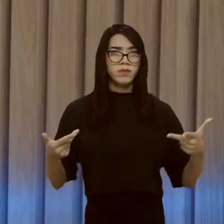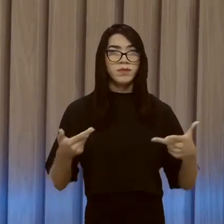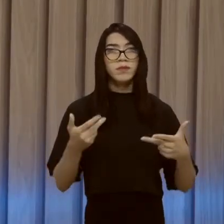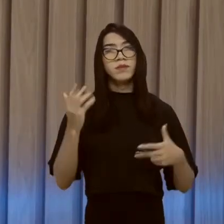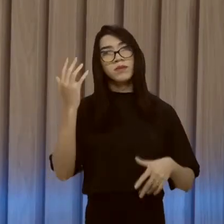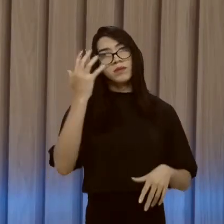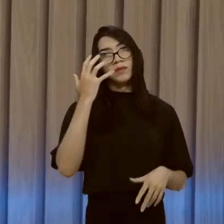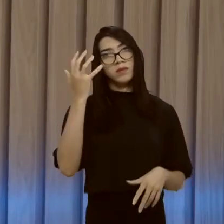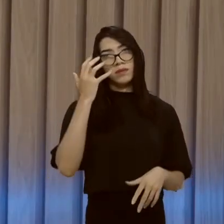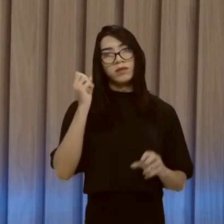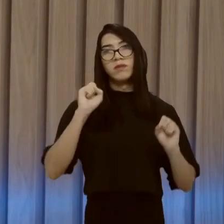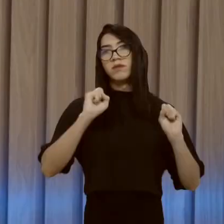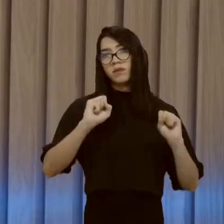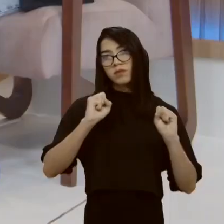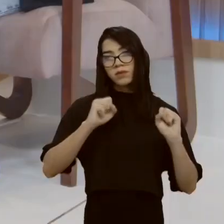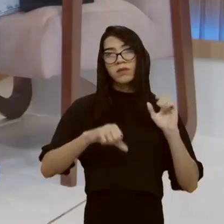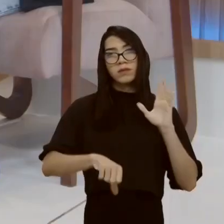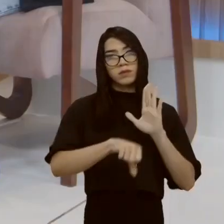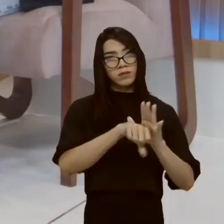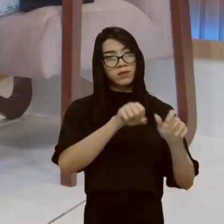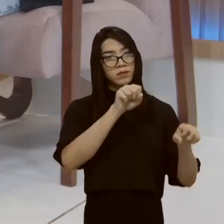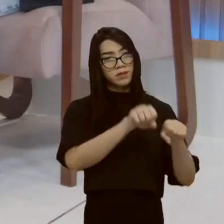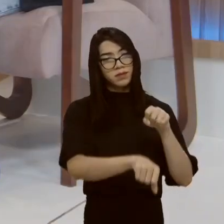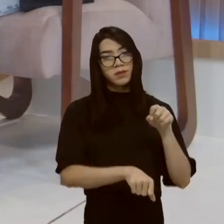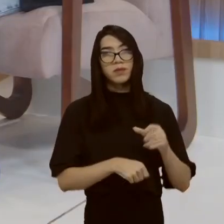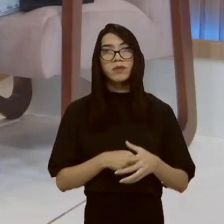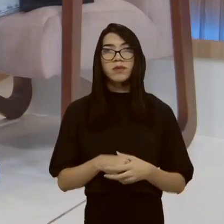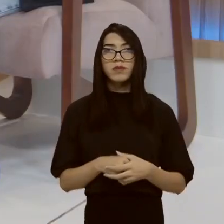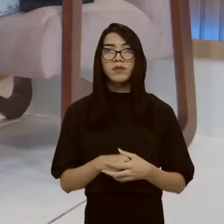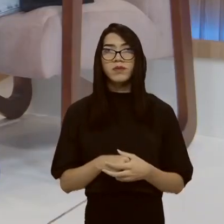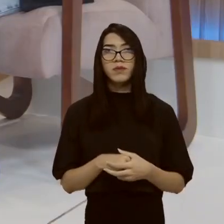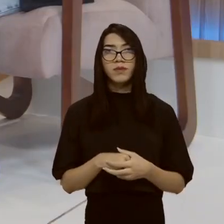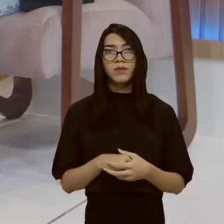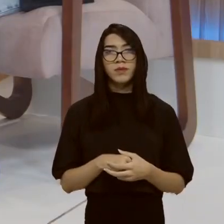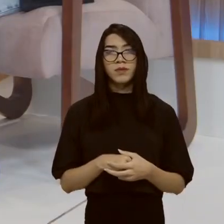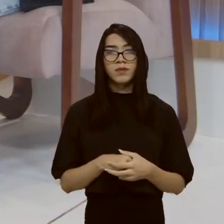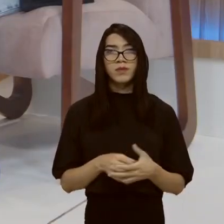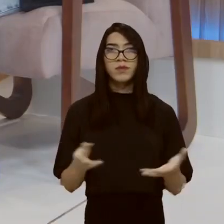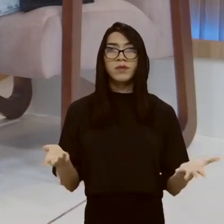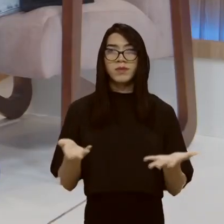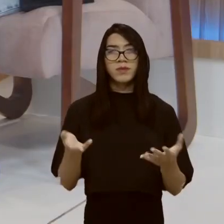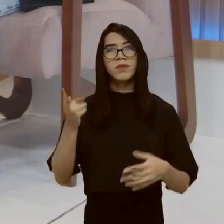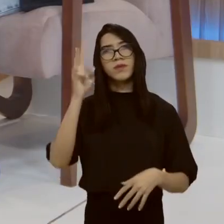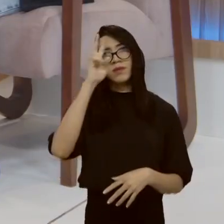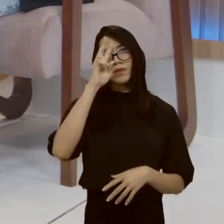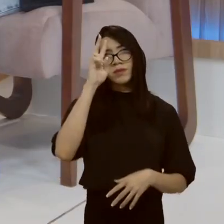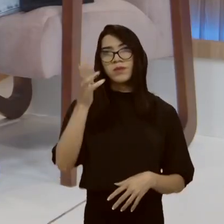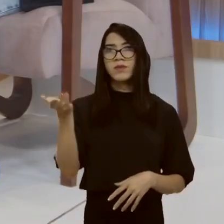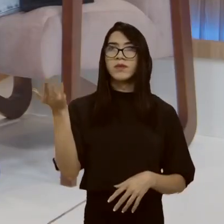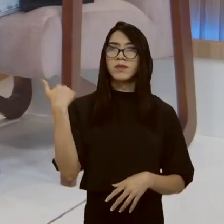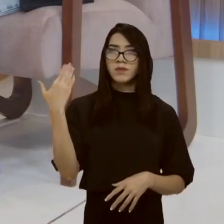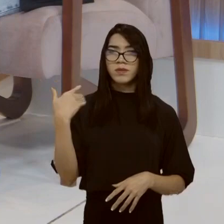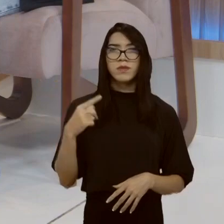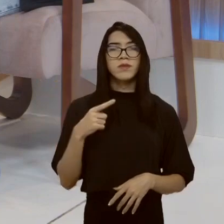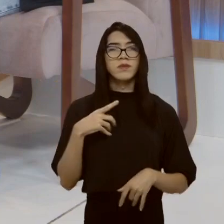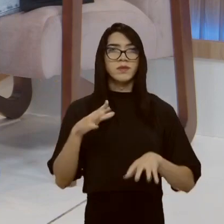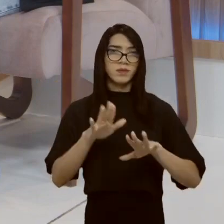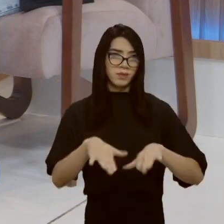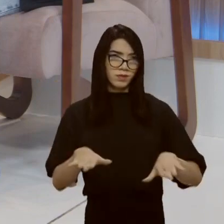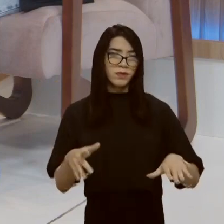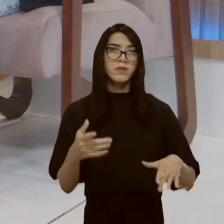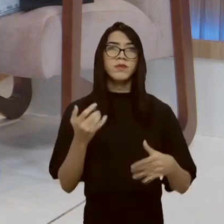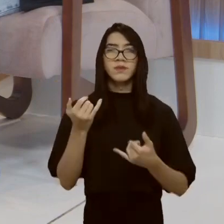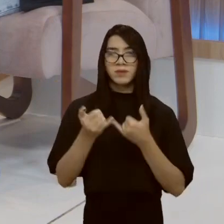desse crime, né? E aí, eu lembro, gente, eu sempre lembro disso, né? Quando a gente era criança, a gente também tinha os jogos que a